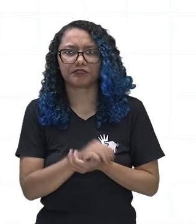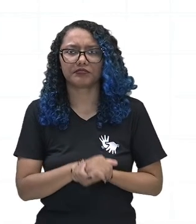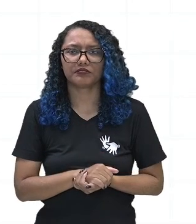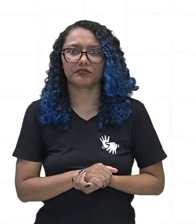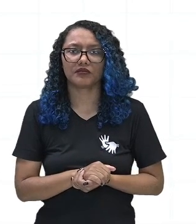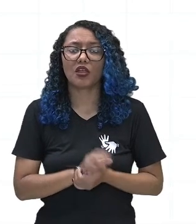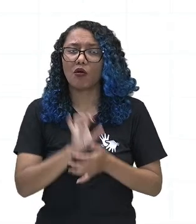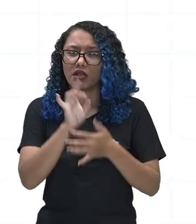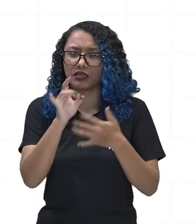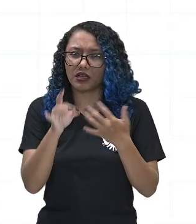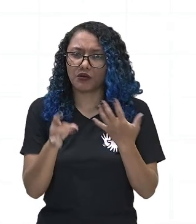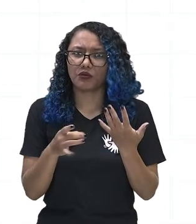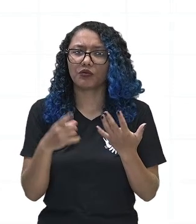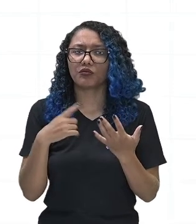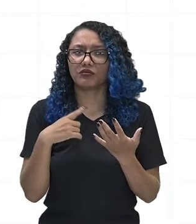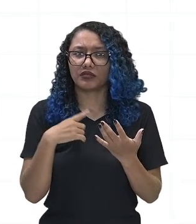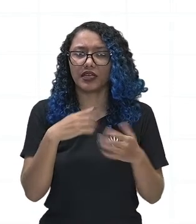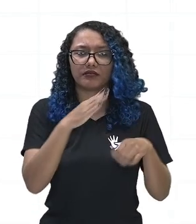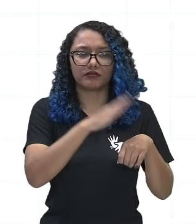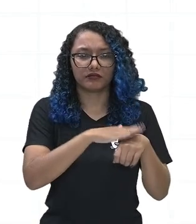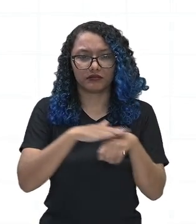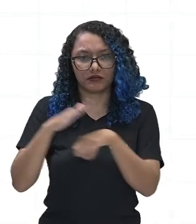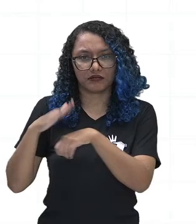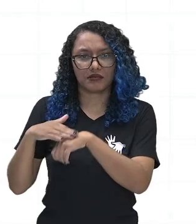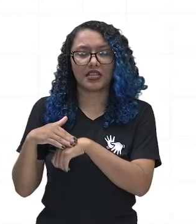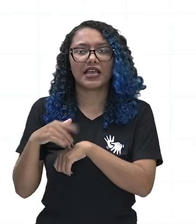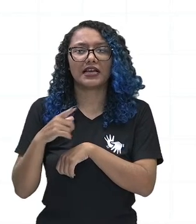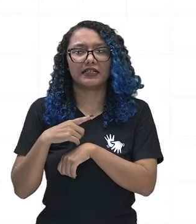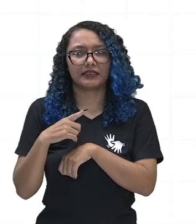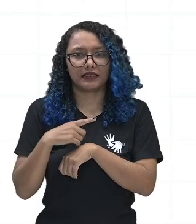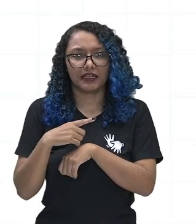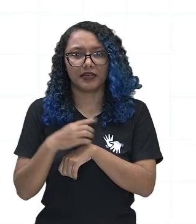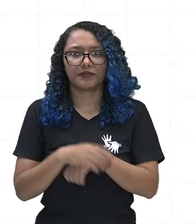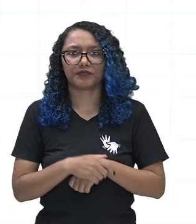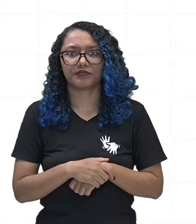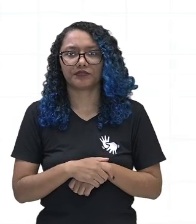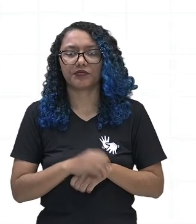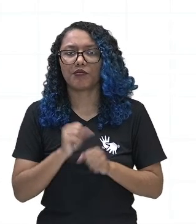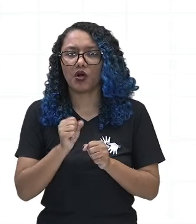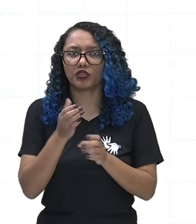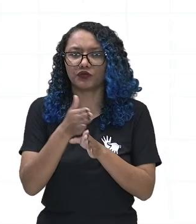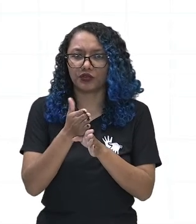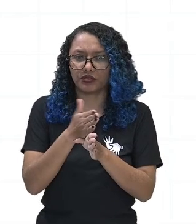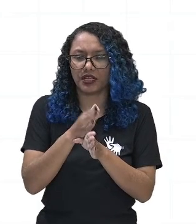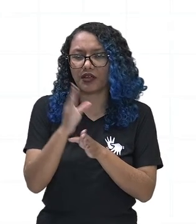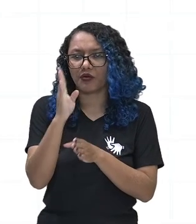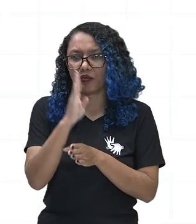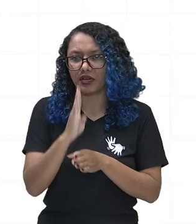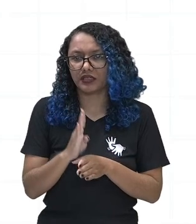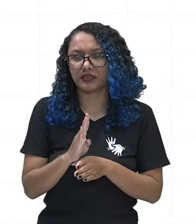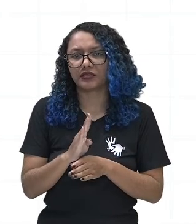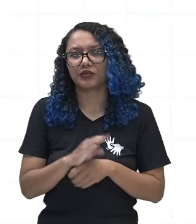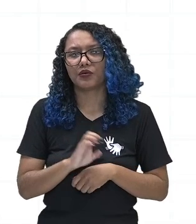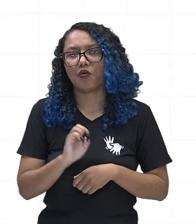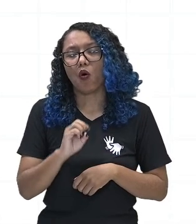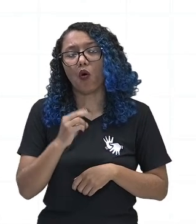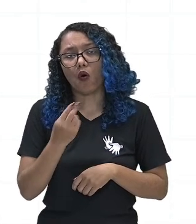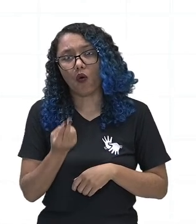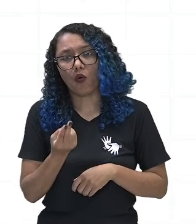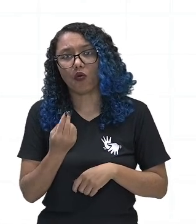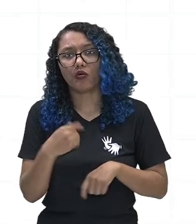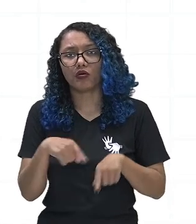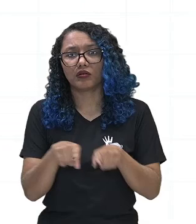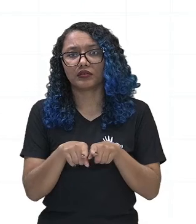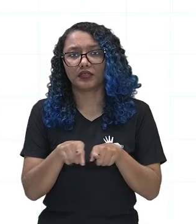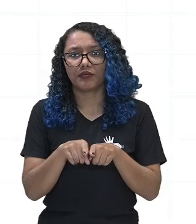deles exercendo a sua soberania, seja na fronteira com o Brasil, né, dos países da América do Sul, ou ali até